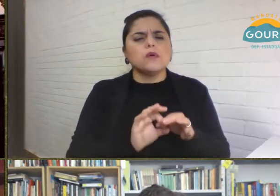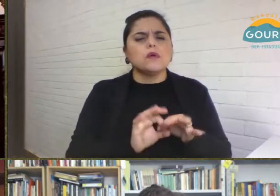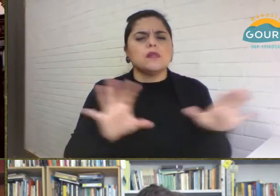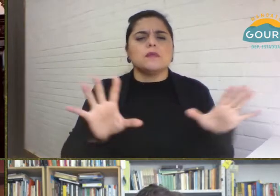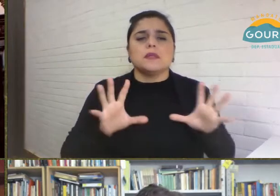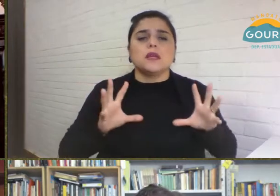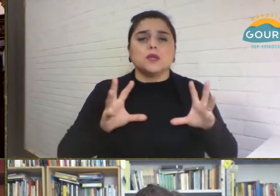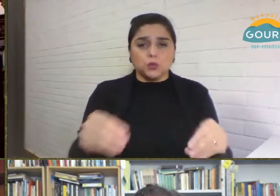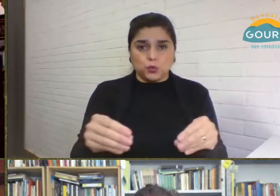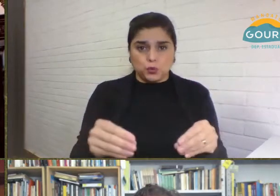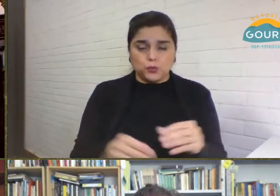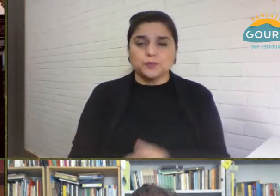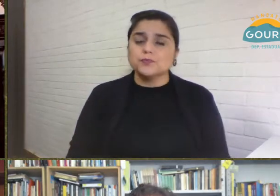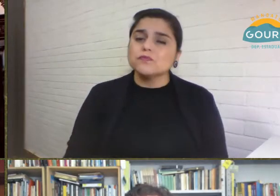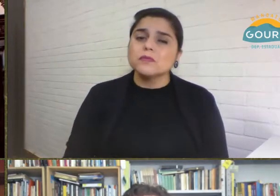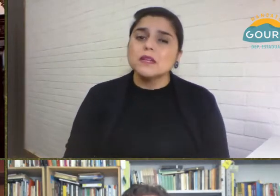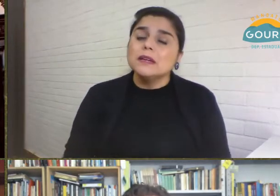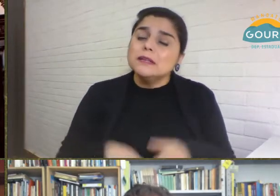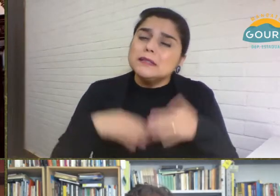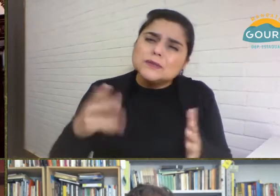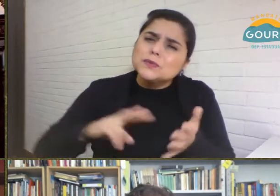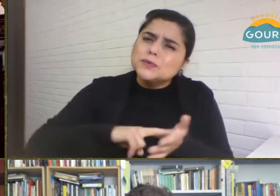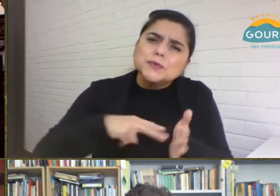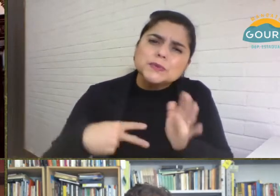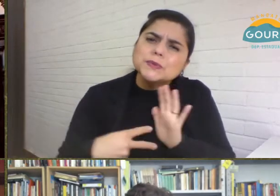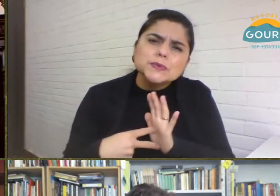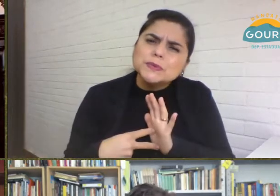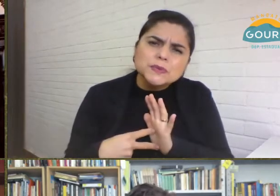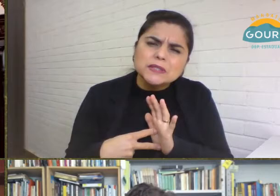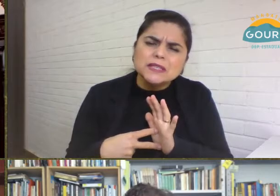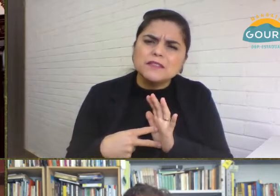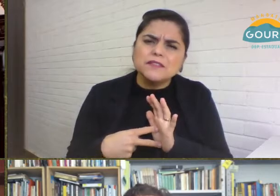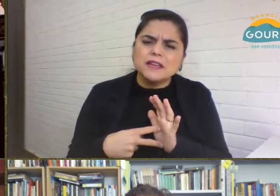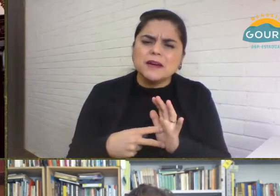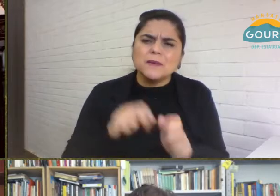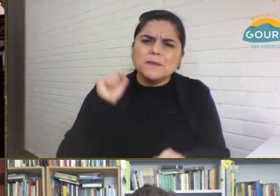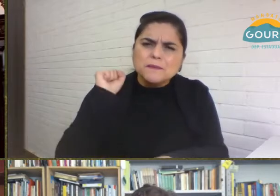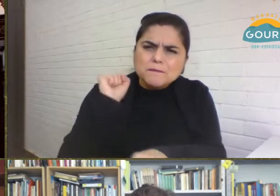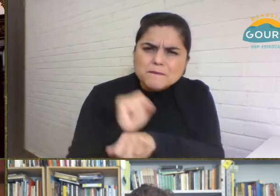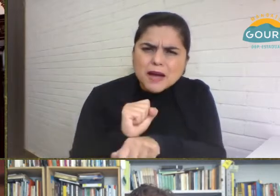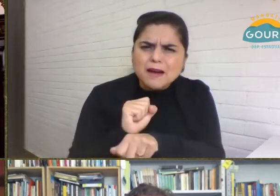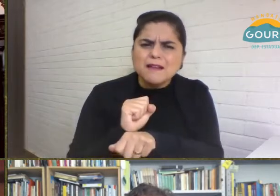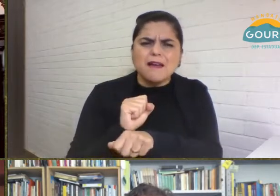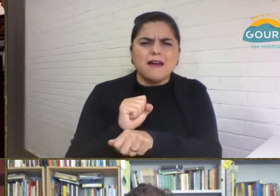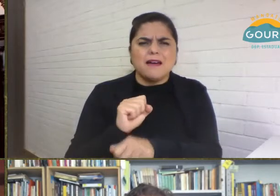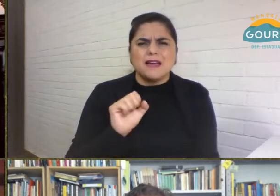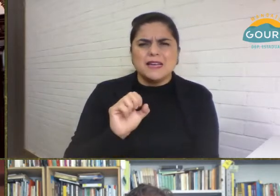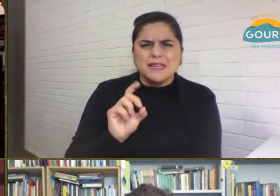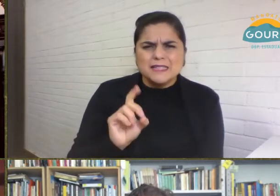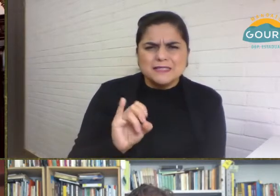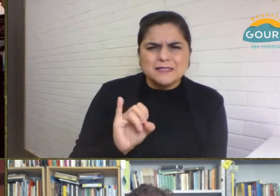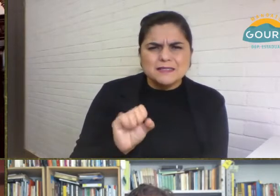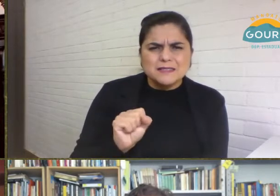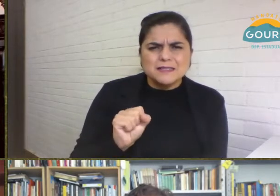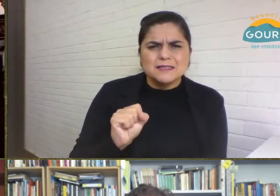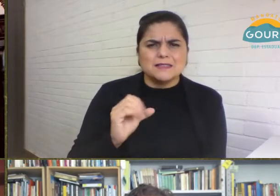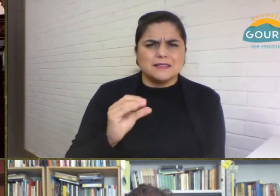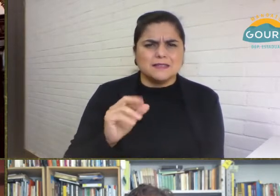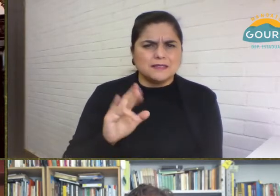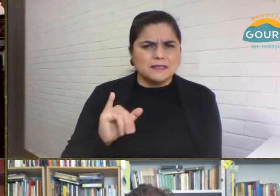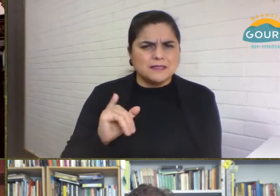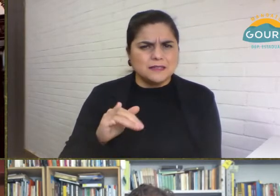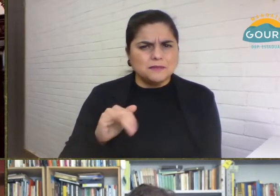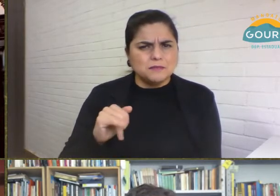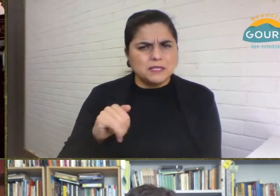E o que é que significa isto da descriminalização? De acordo com o nosso quadro